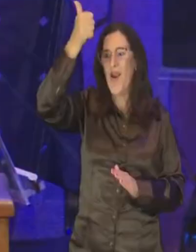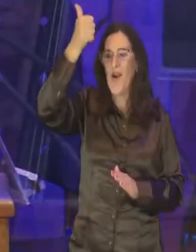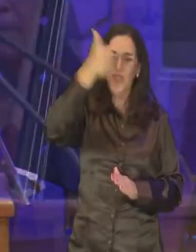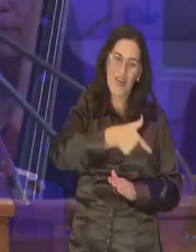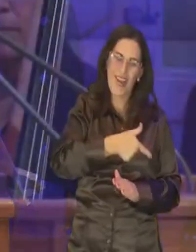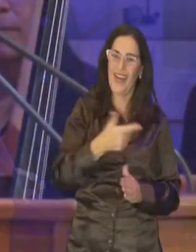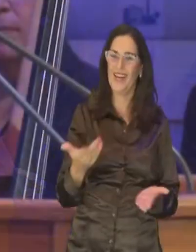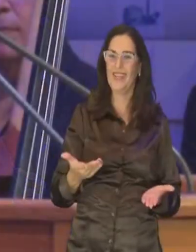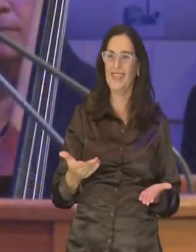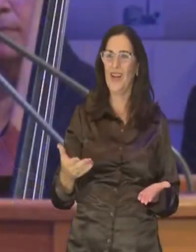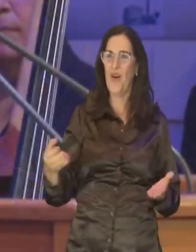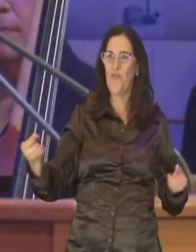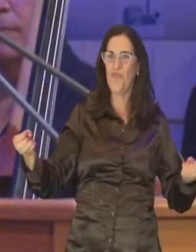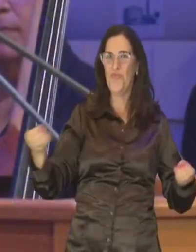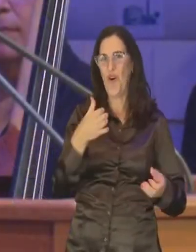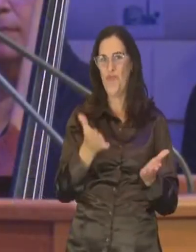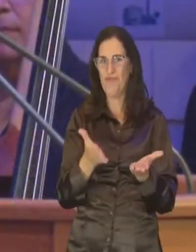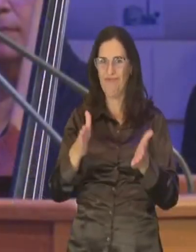novo formato.